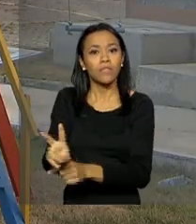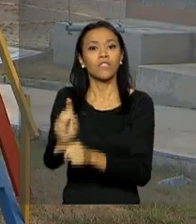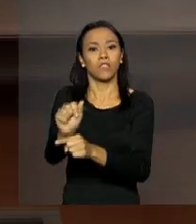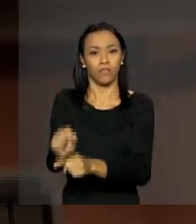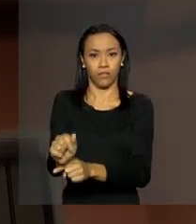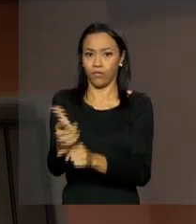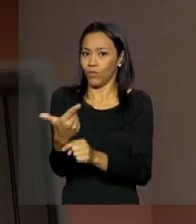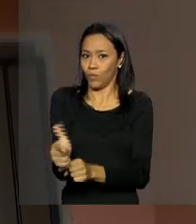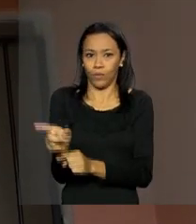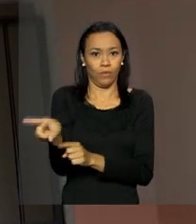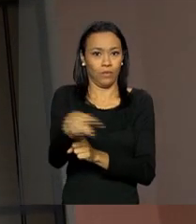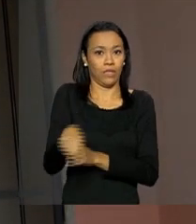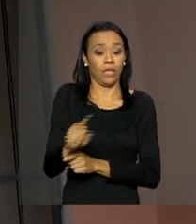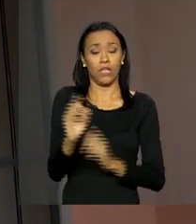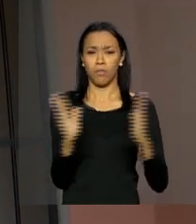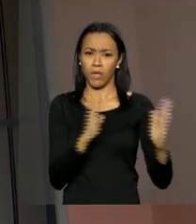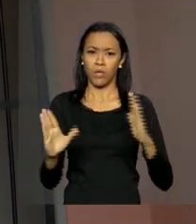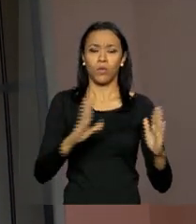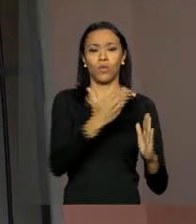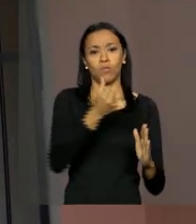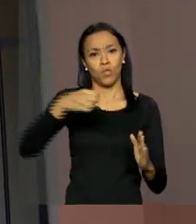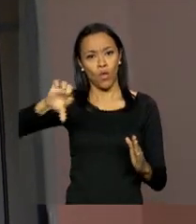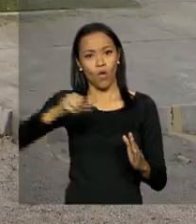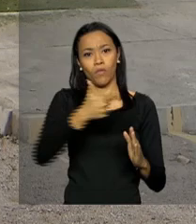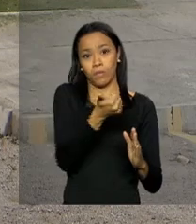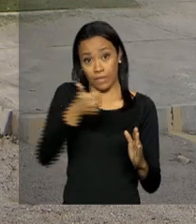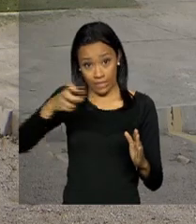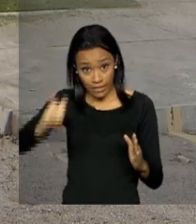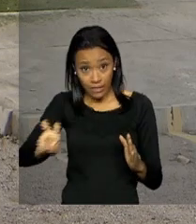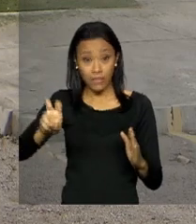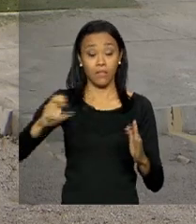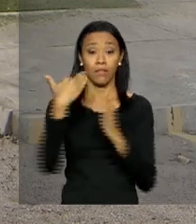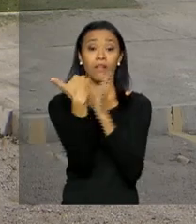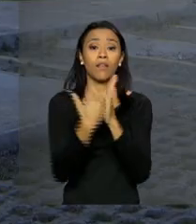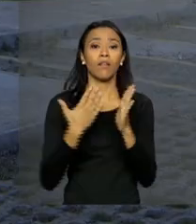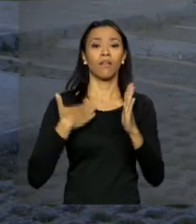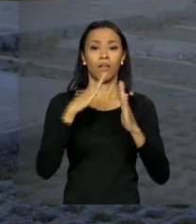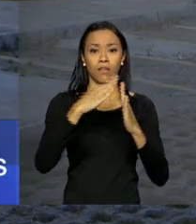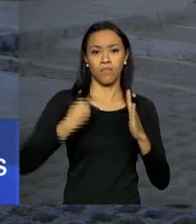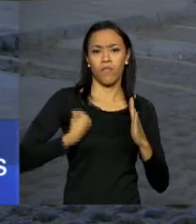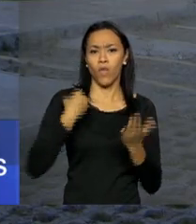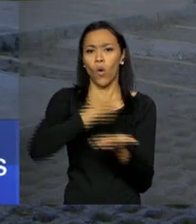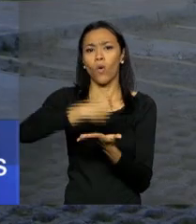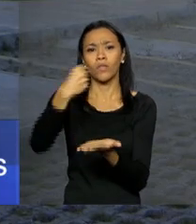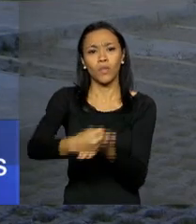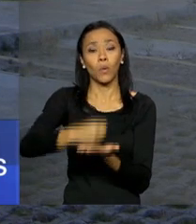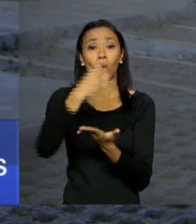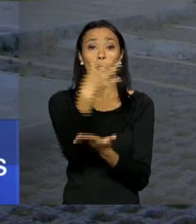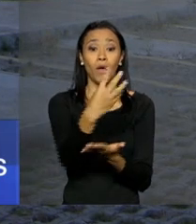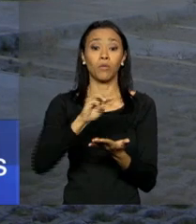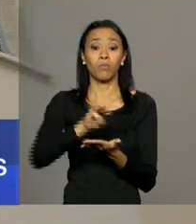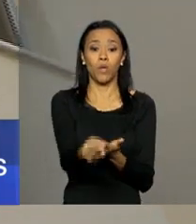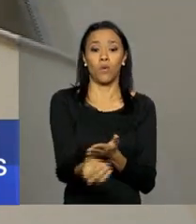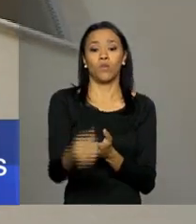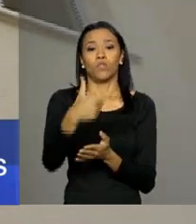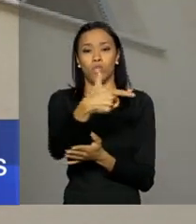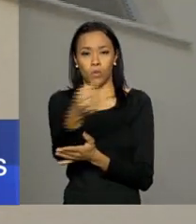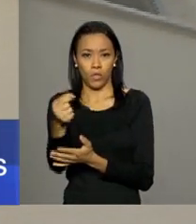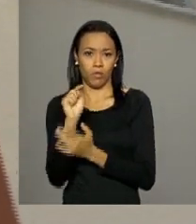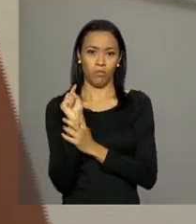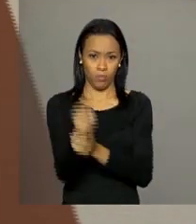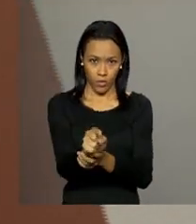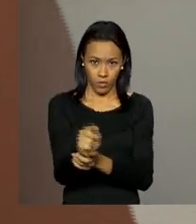convencionais entre 2009 e 2015 o Minha Casa Minha Vida contratou 4.200 mil